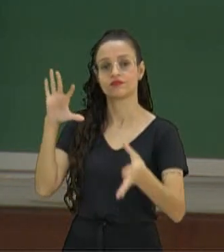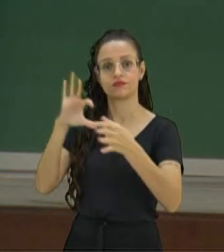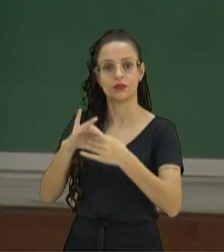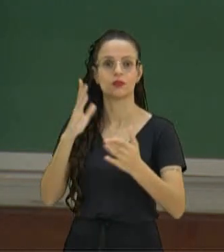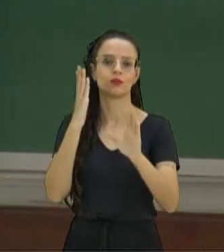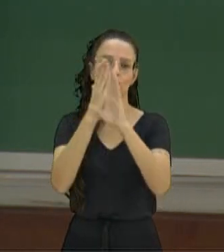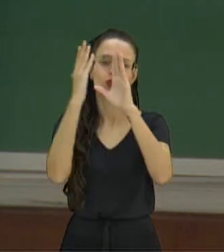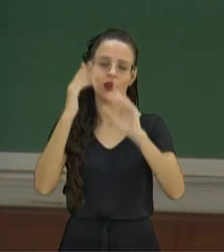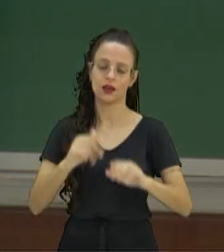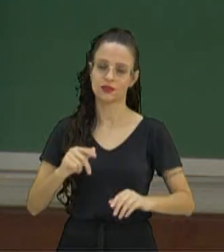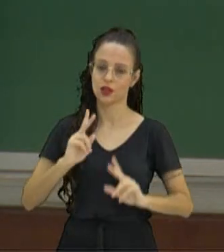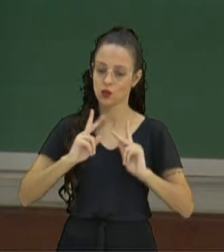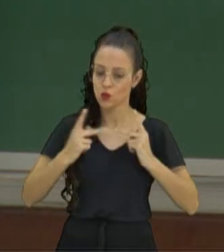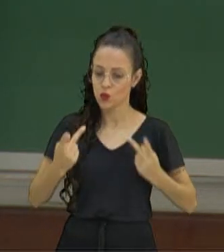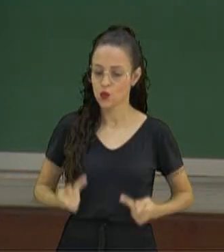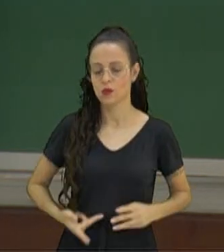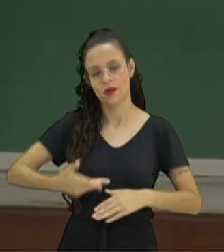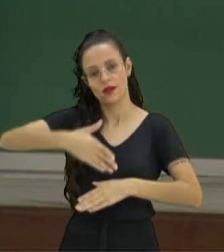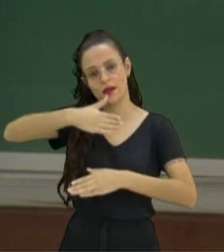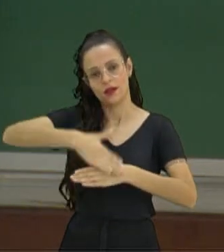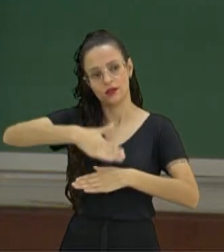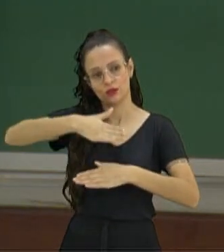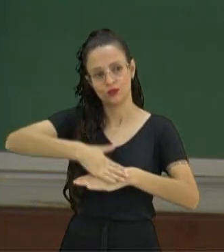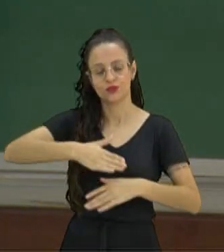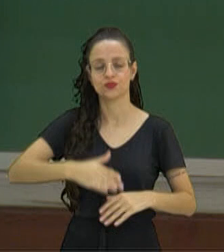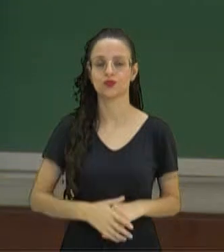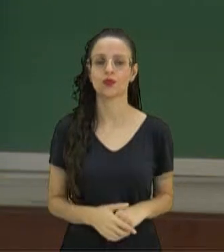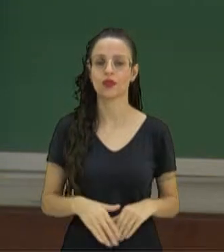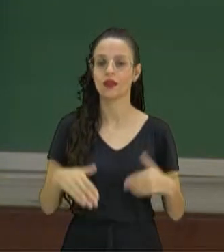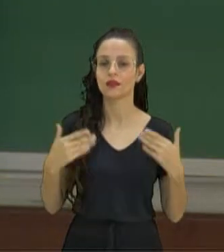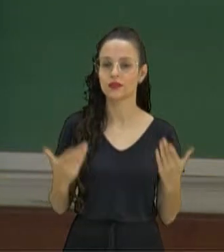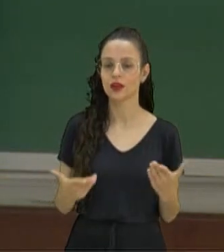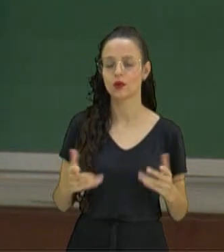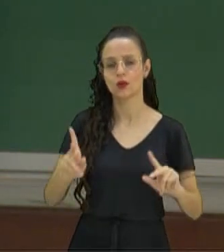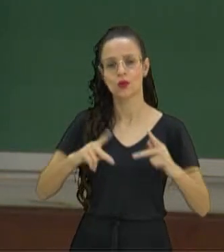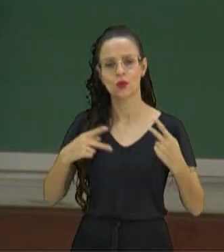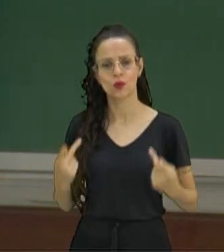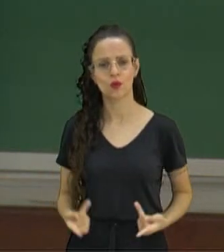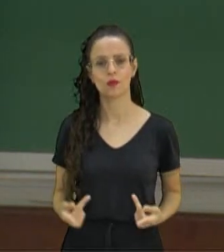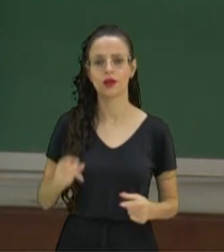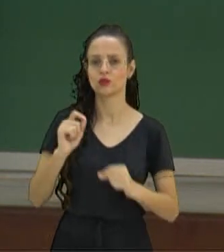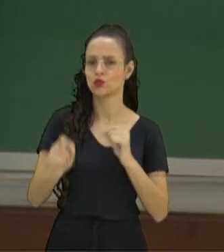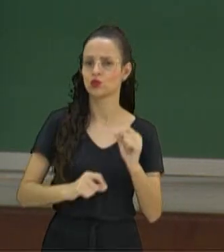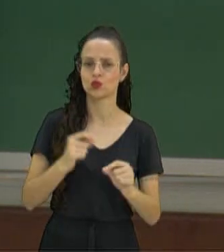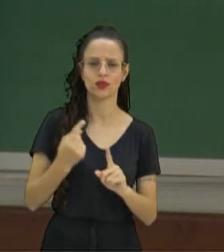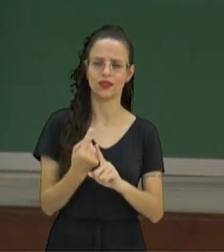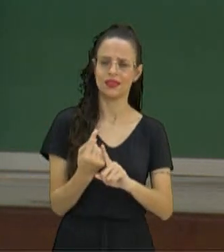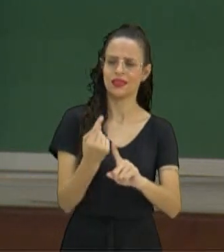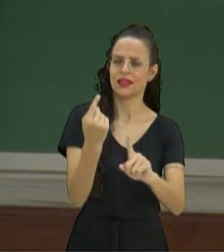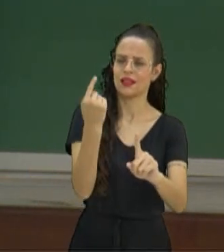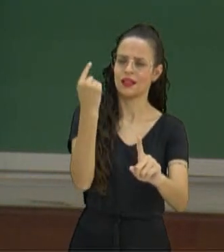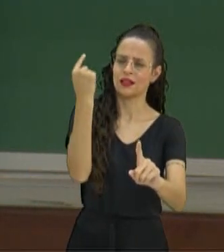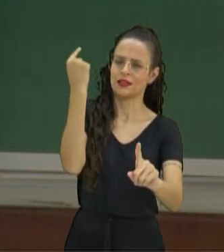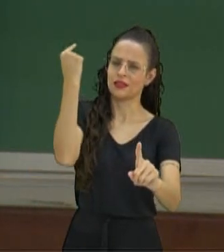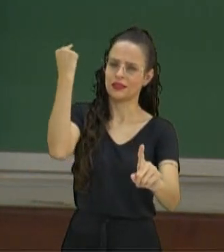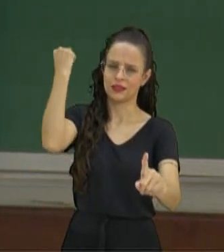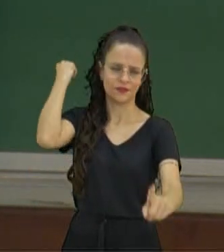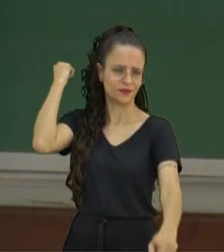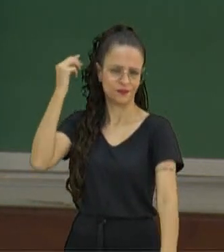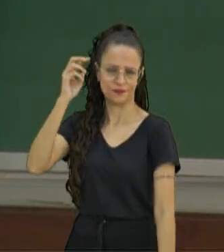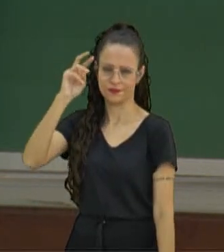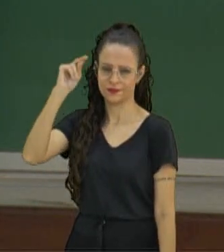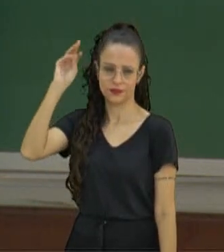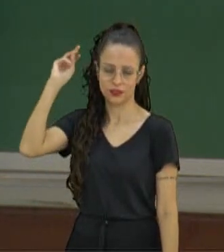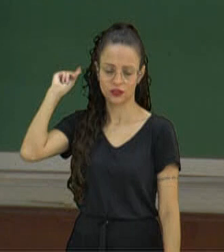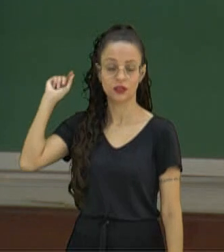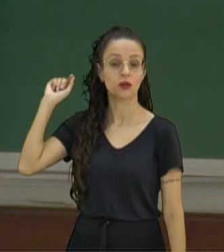intervenção humana, das atividades humanas. Então, os seres humanos desde a pré-história, desde a antiguidade